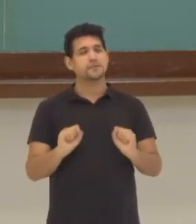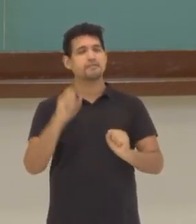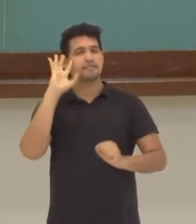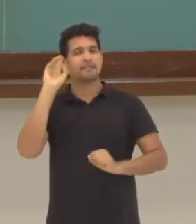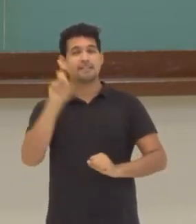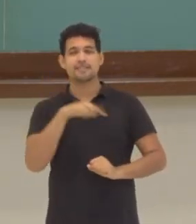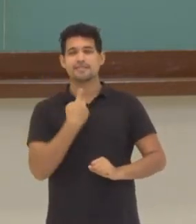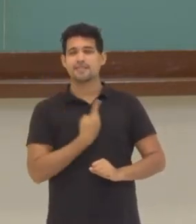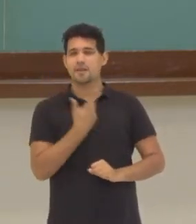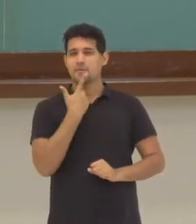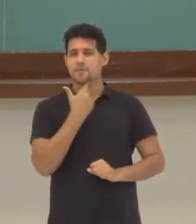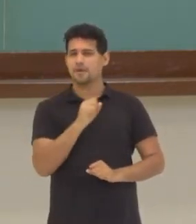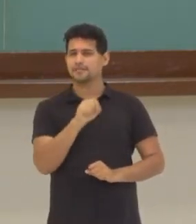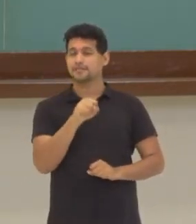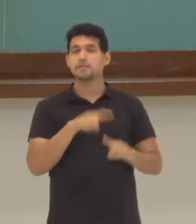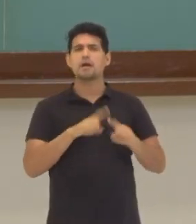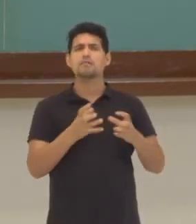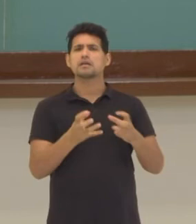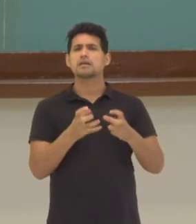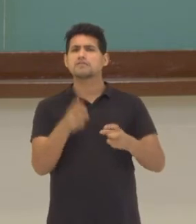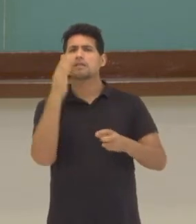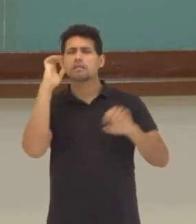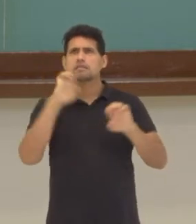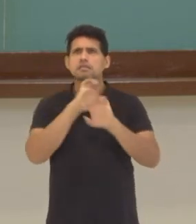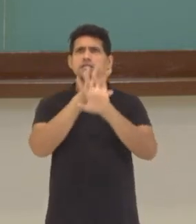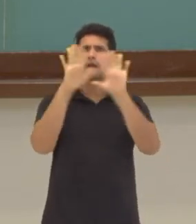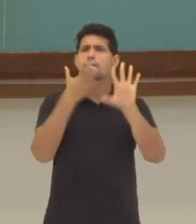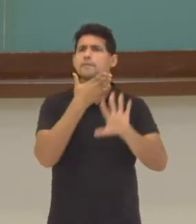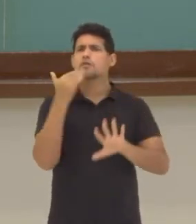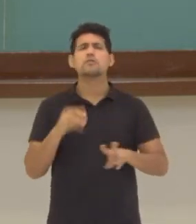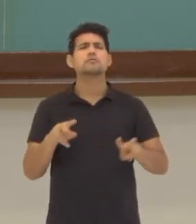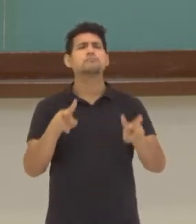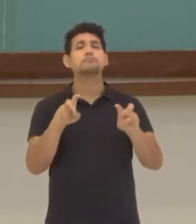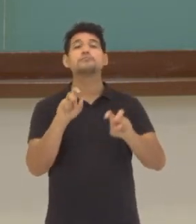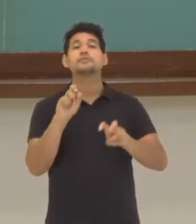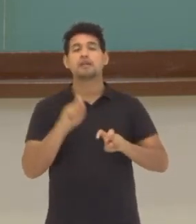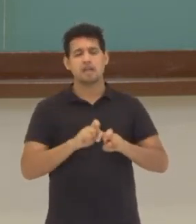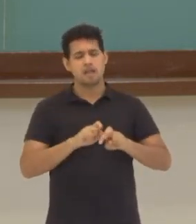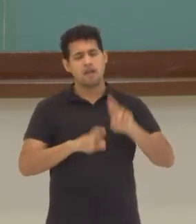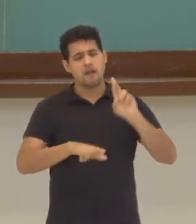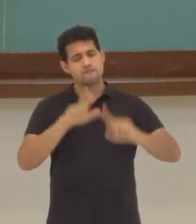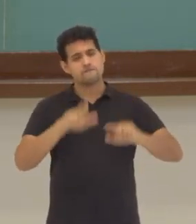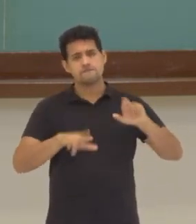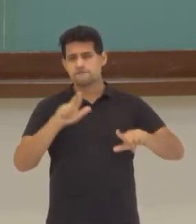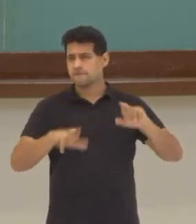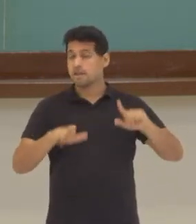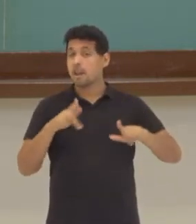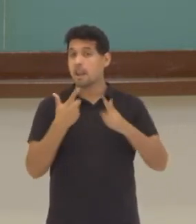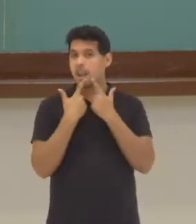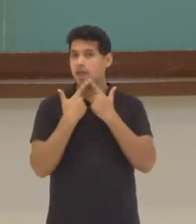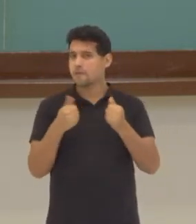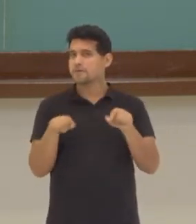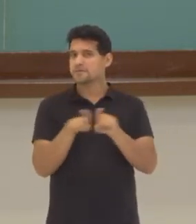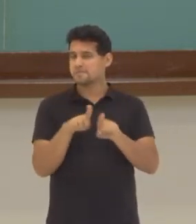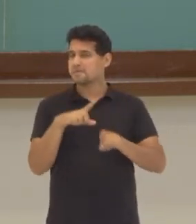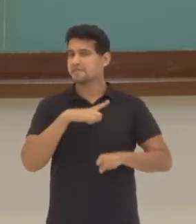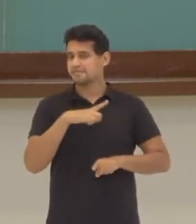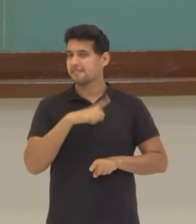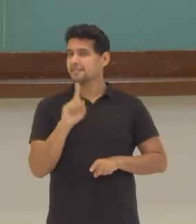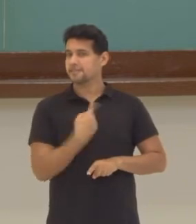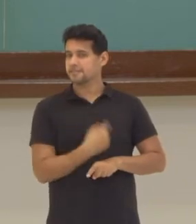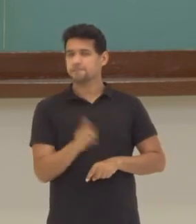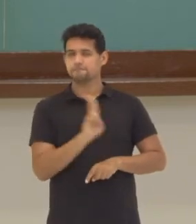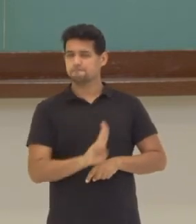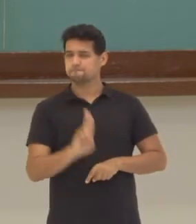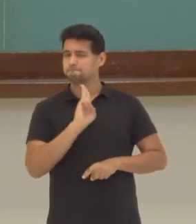nossa linguagem. Então, quero que você entenda um pouquinho melhor sobre essa questão da variação linguística e as variantes aí que nós